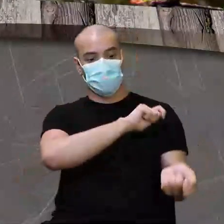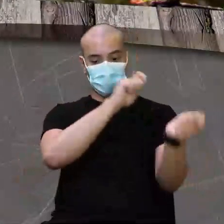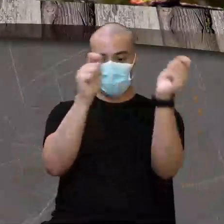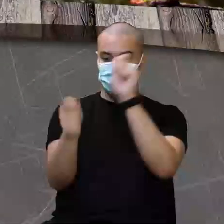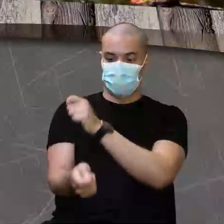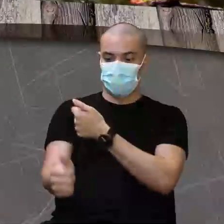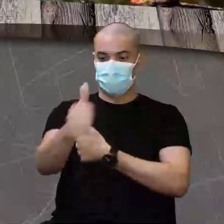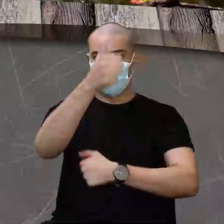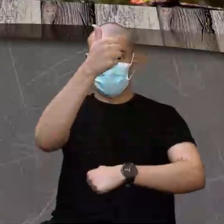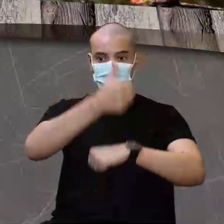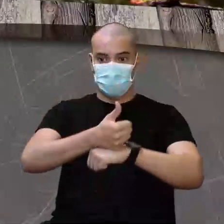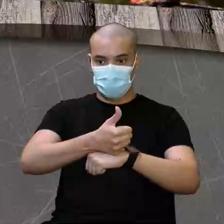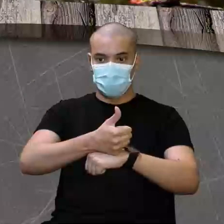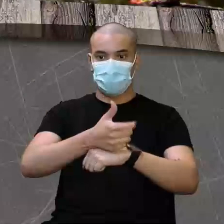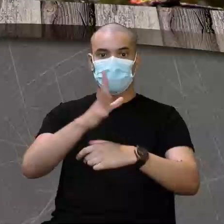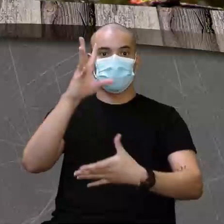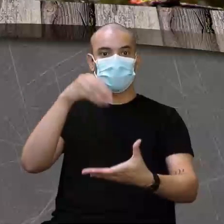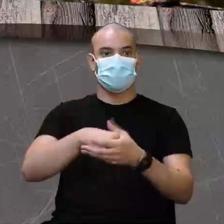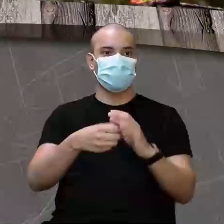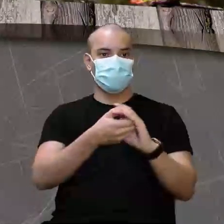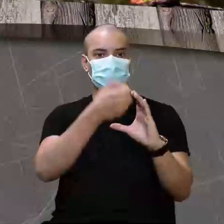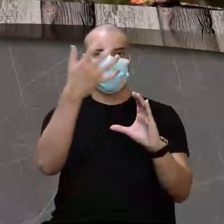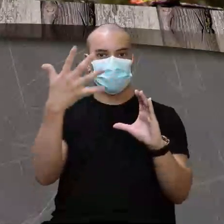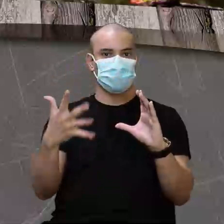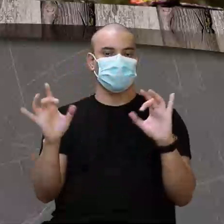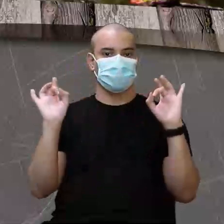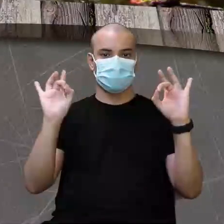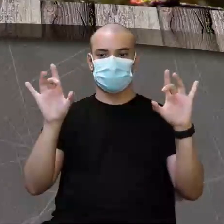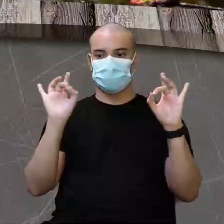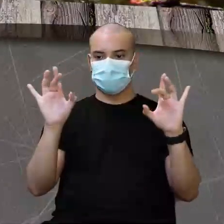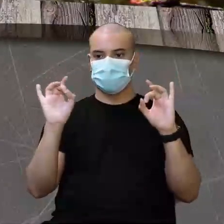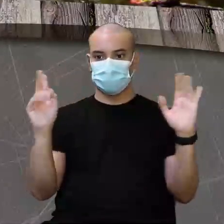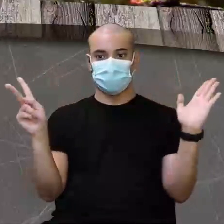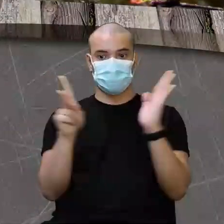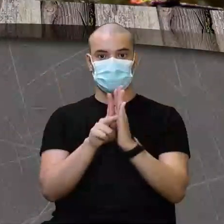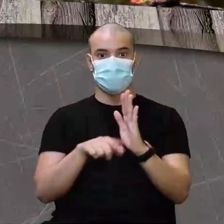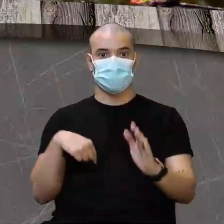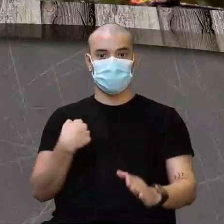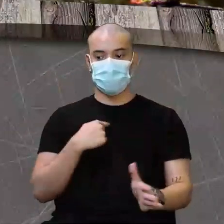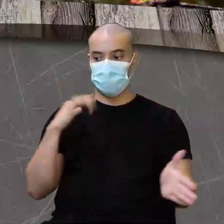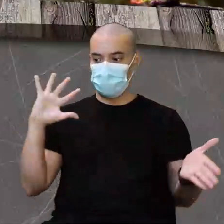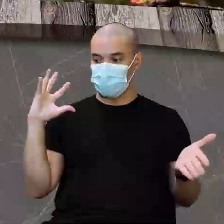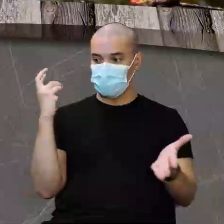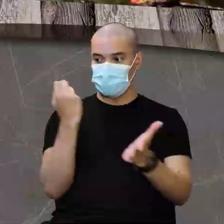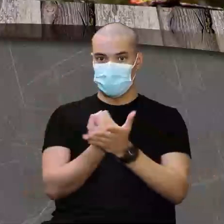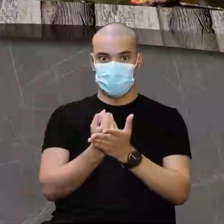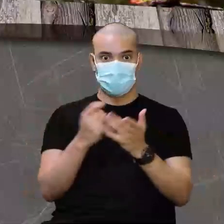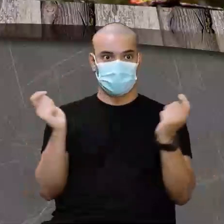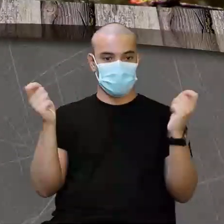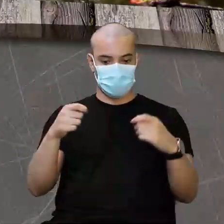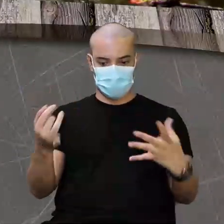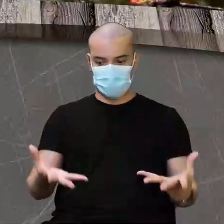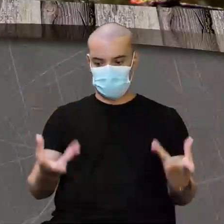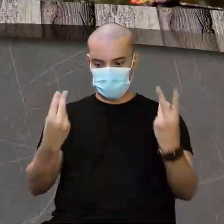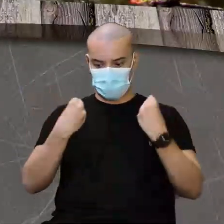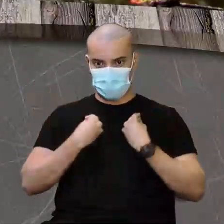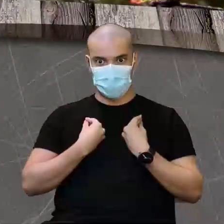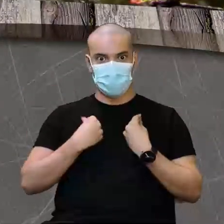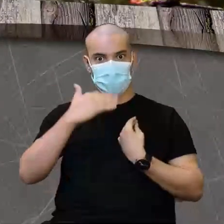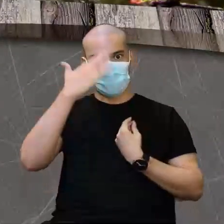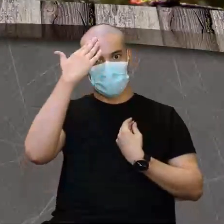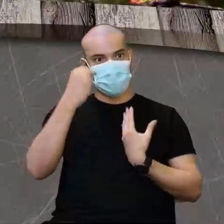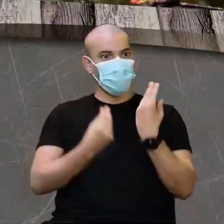de fossilização bem característicos, bem específicos para registrar, nos permitir ter impressões